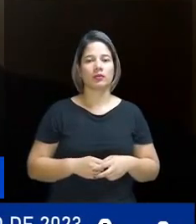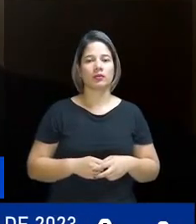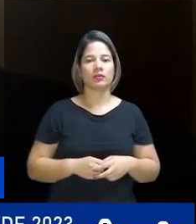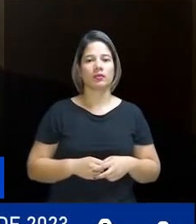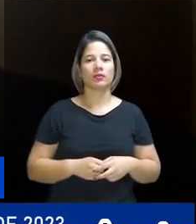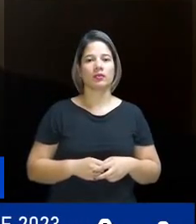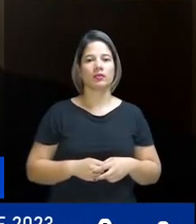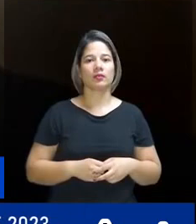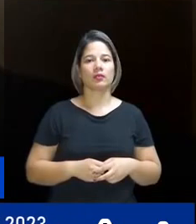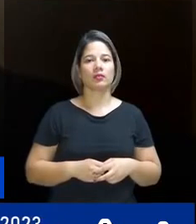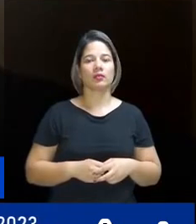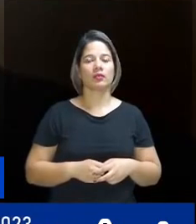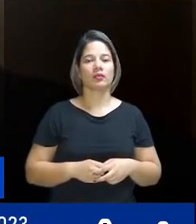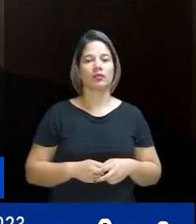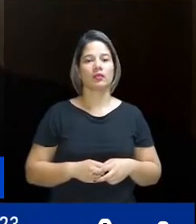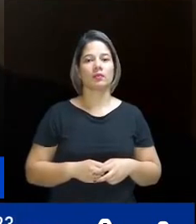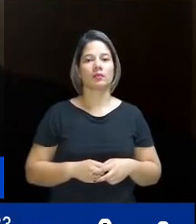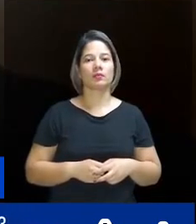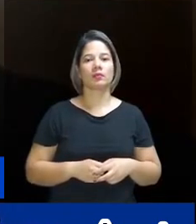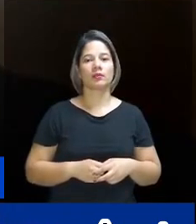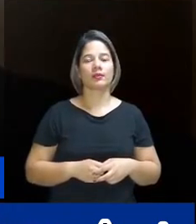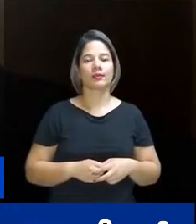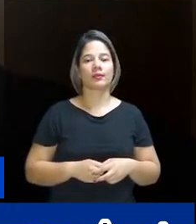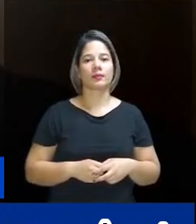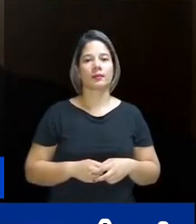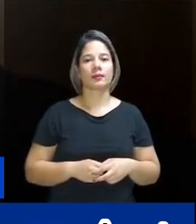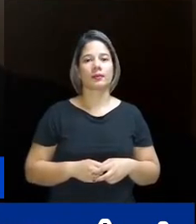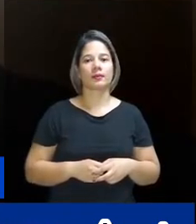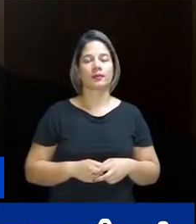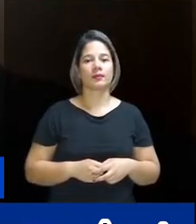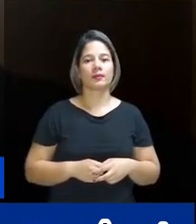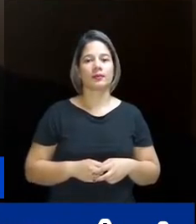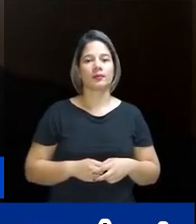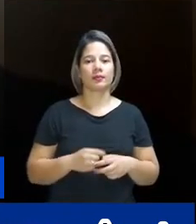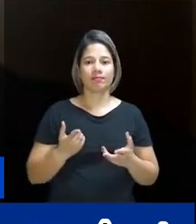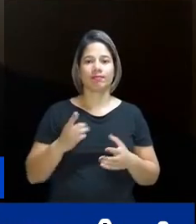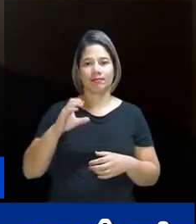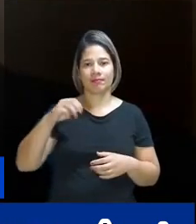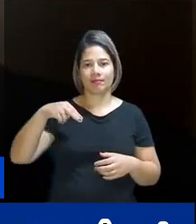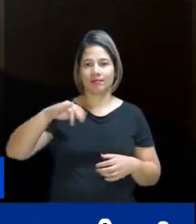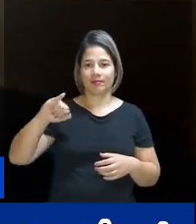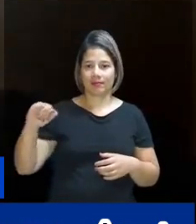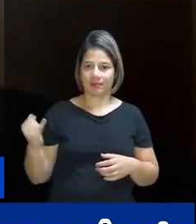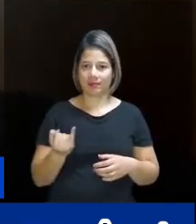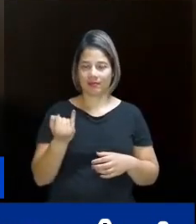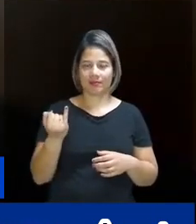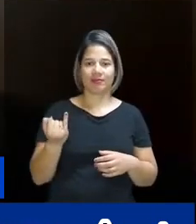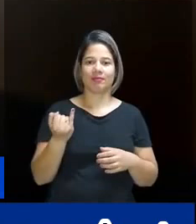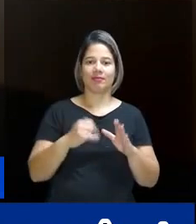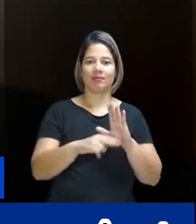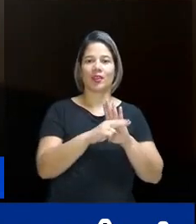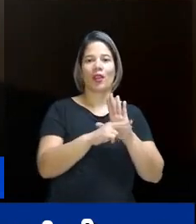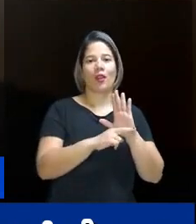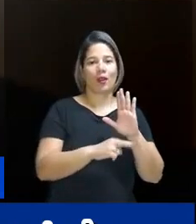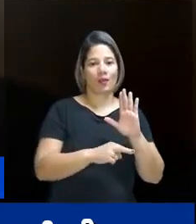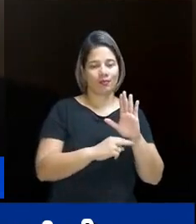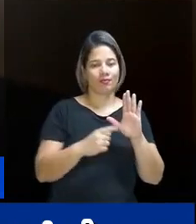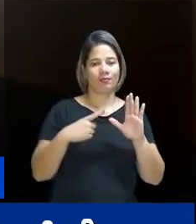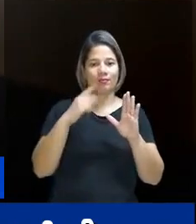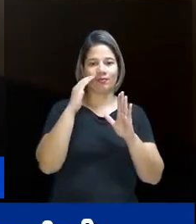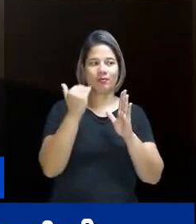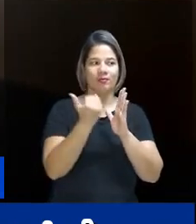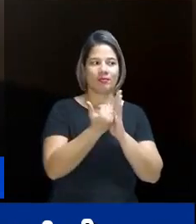da norma estabelecida, né, pelo Tribunal, Conselho Nacional de Justiça. Conforme se vê, assim, o